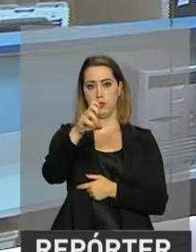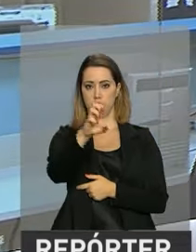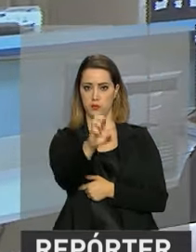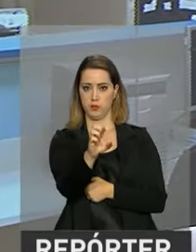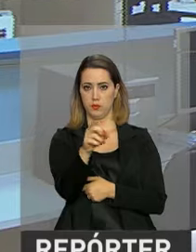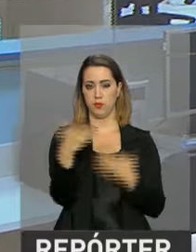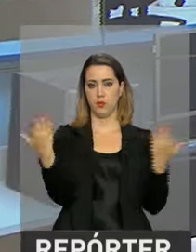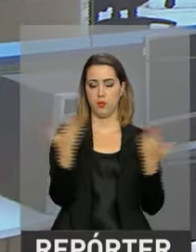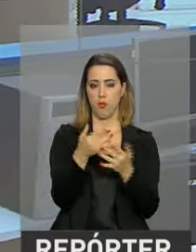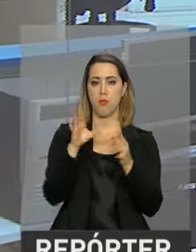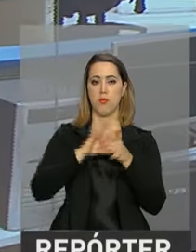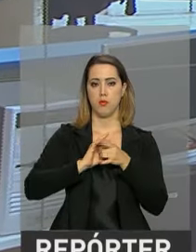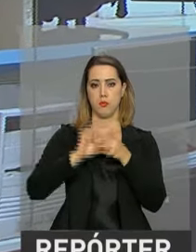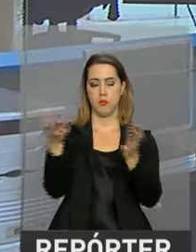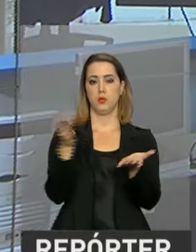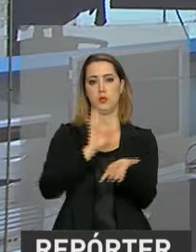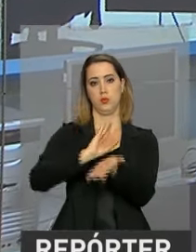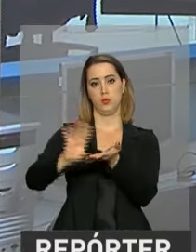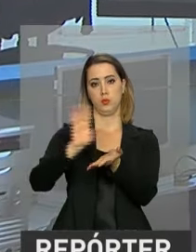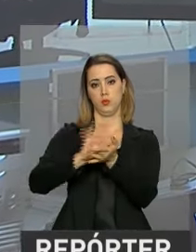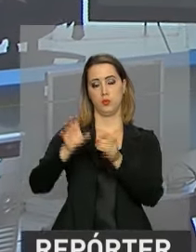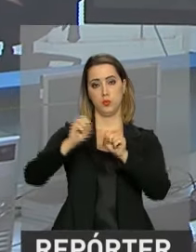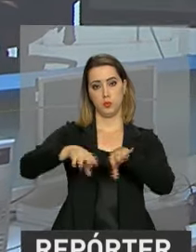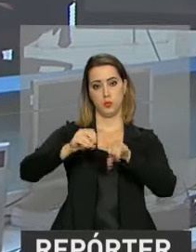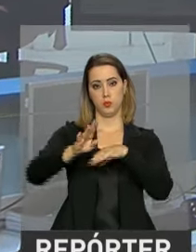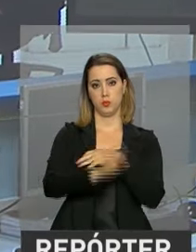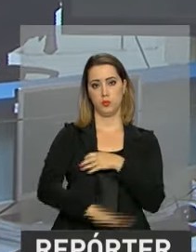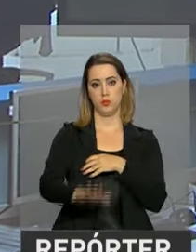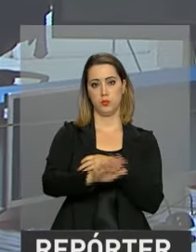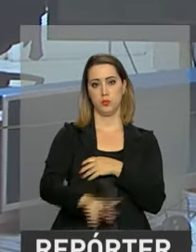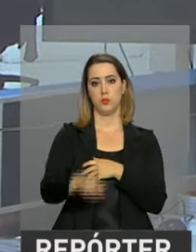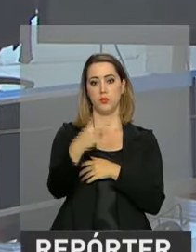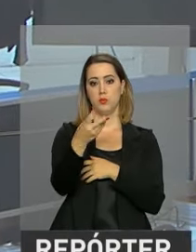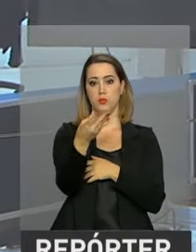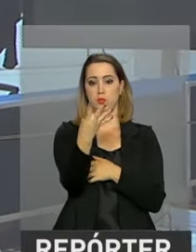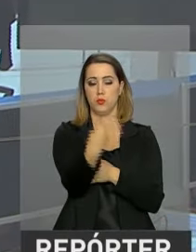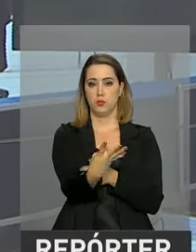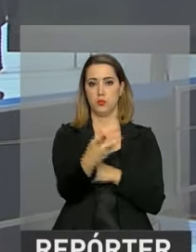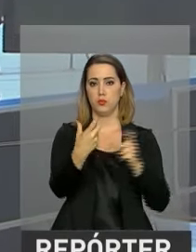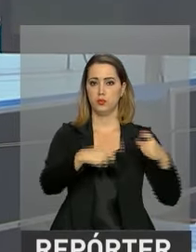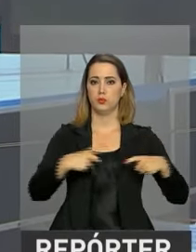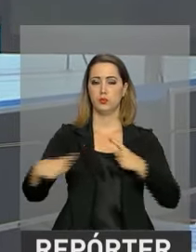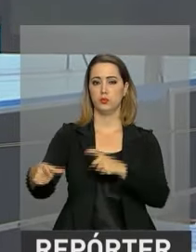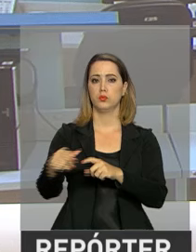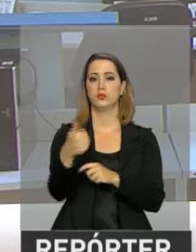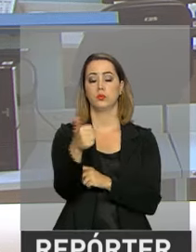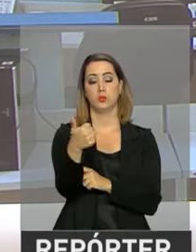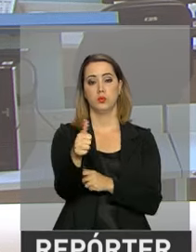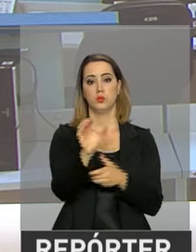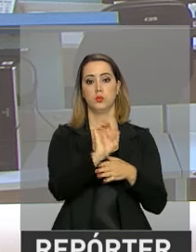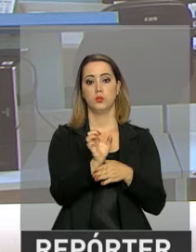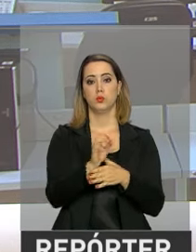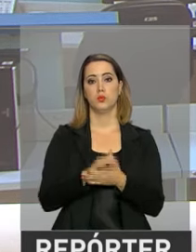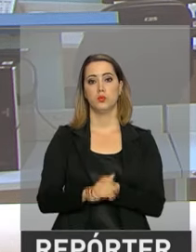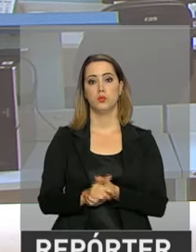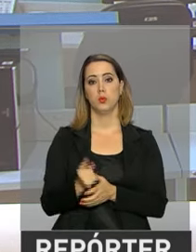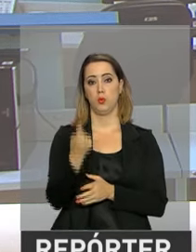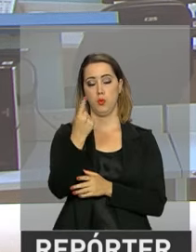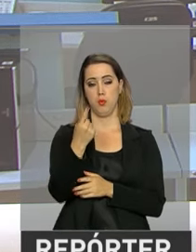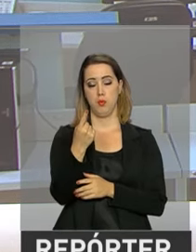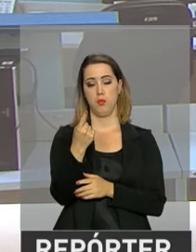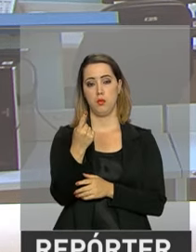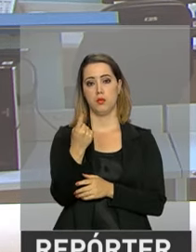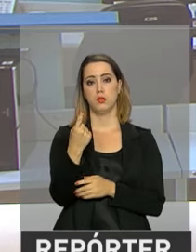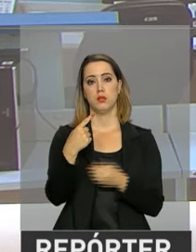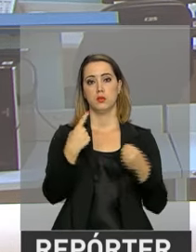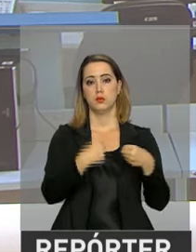fnd autorizou recursos para educação infantil em 24 municípios de 11 estados uma das cidades é